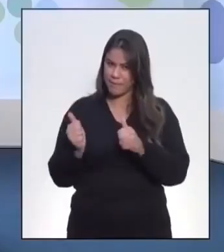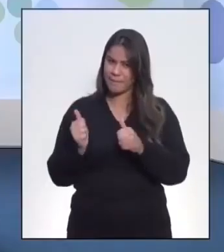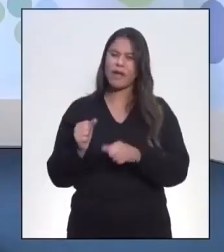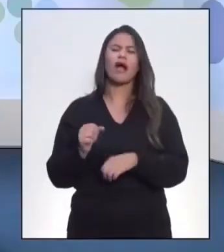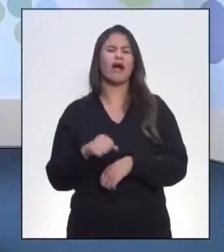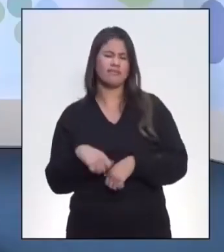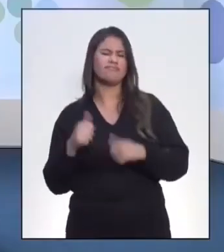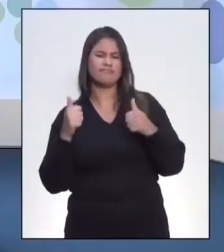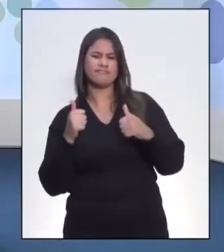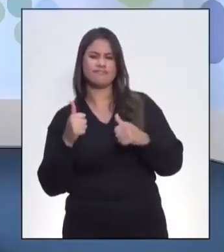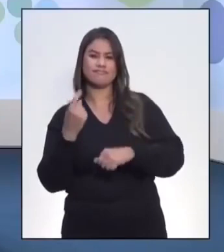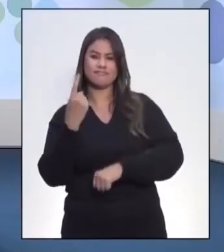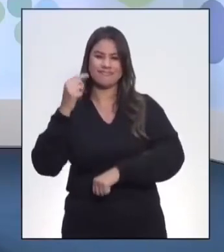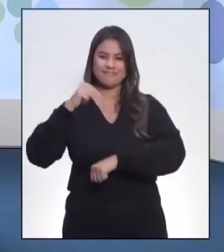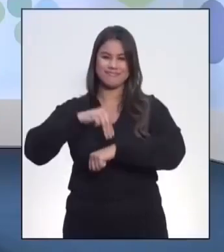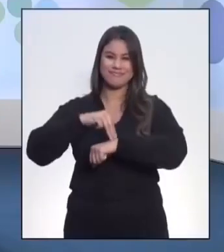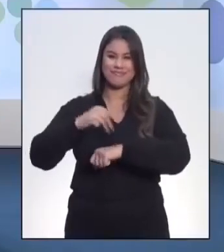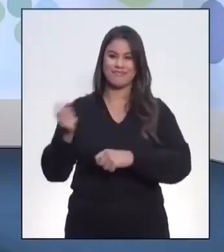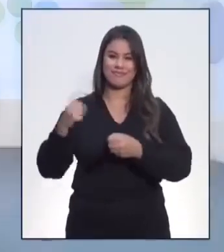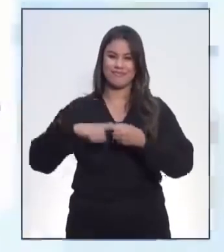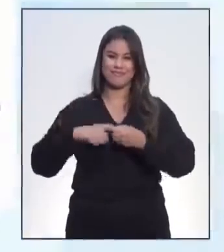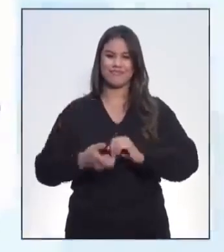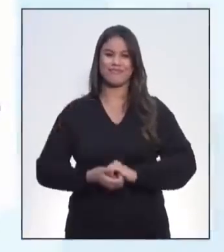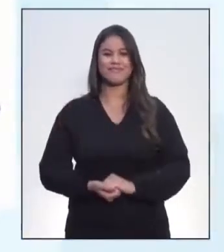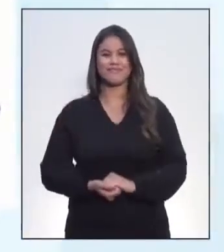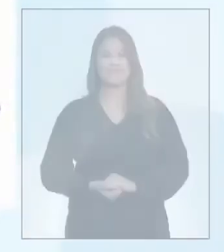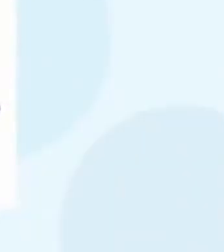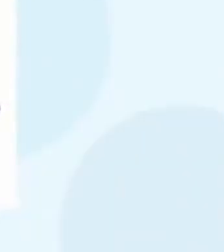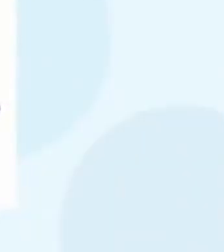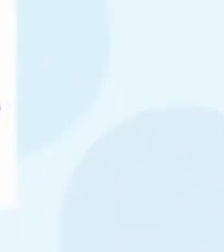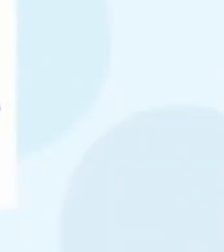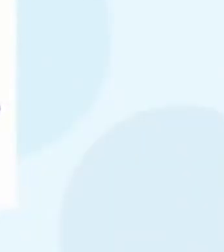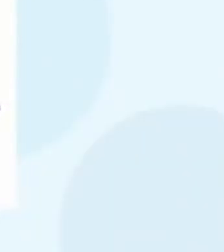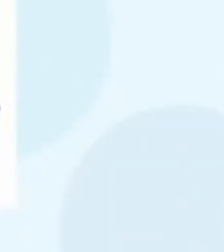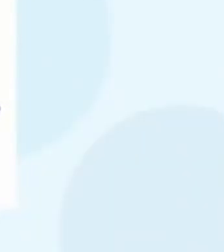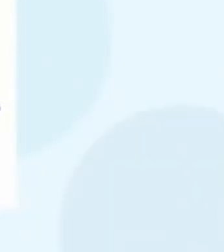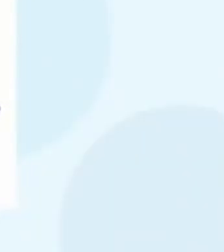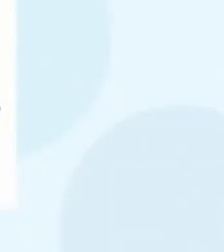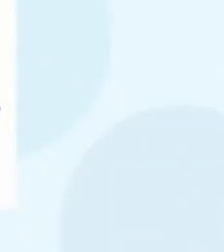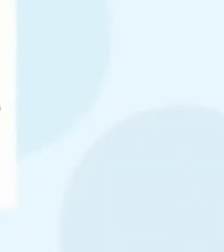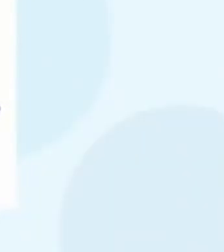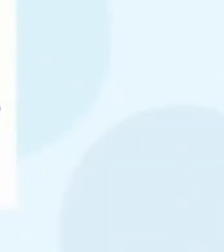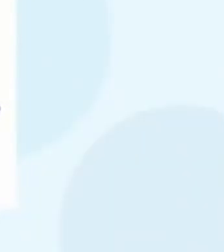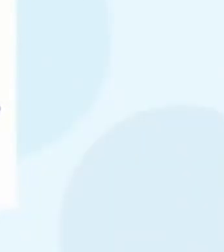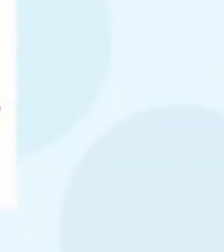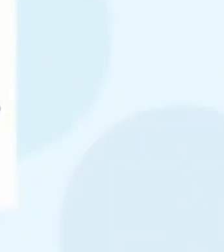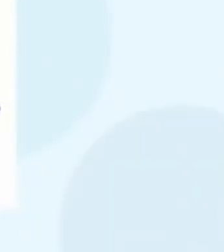dá. Um minutinho, a gente já volta.